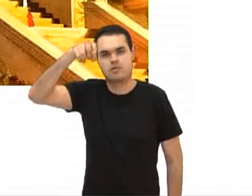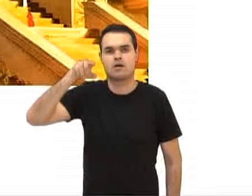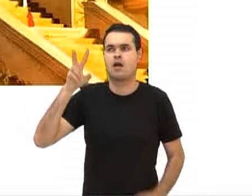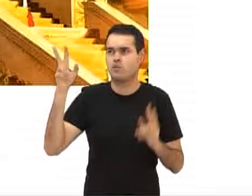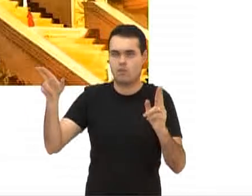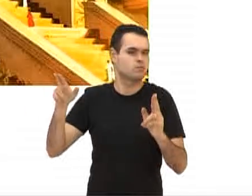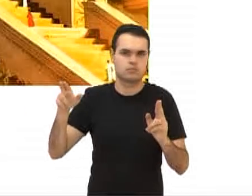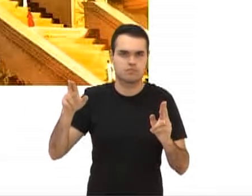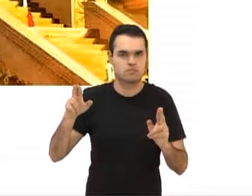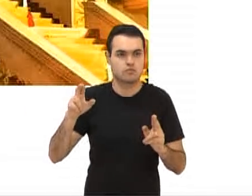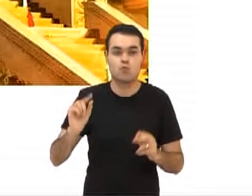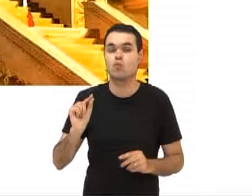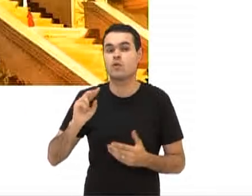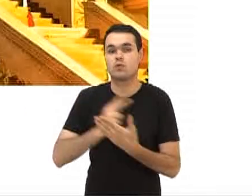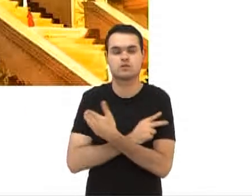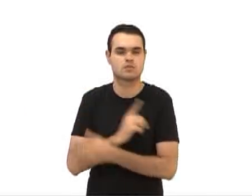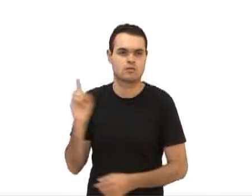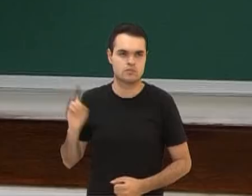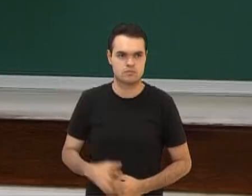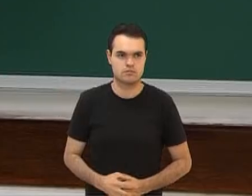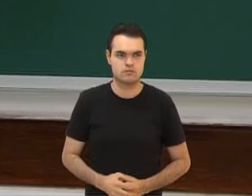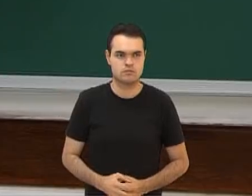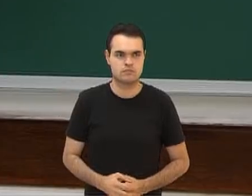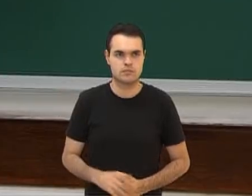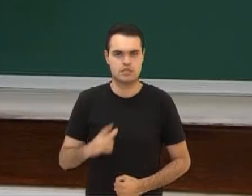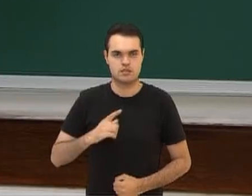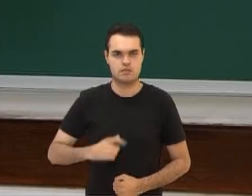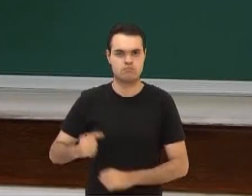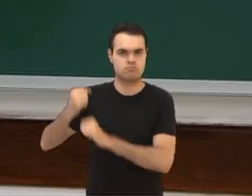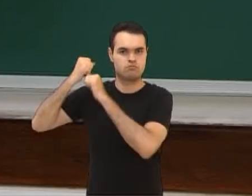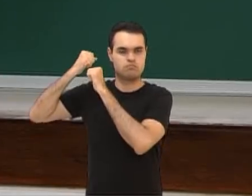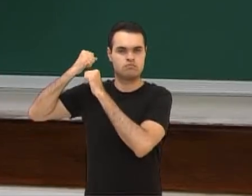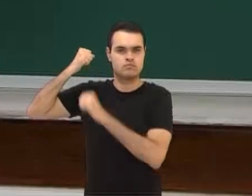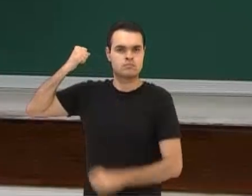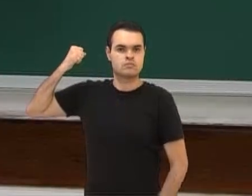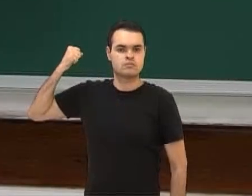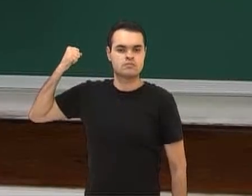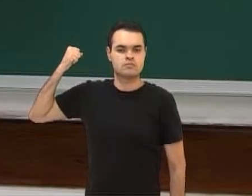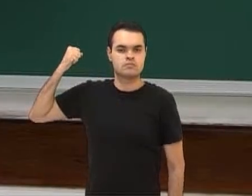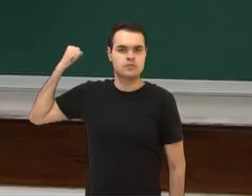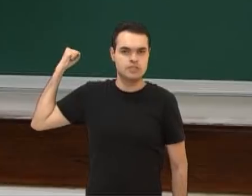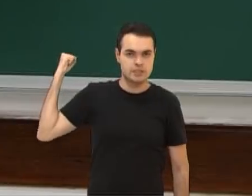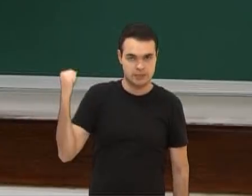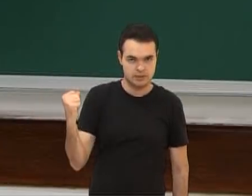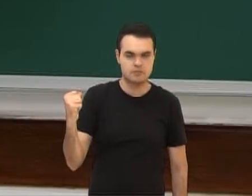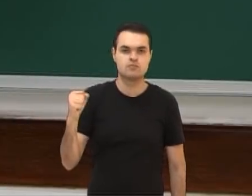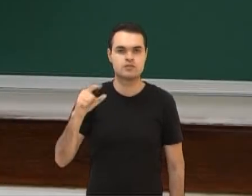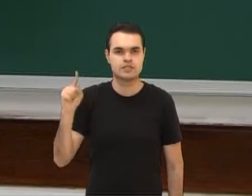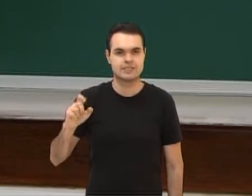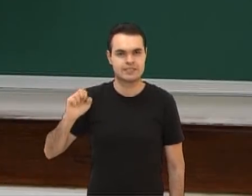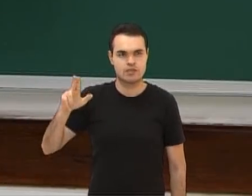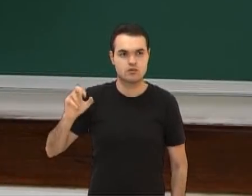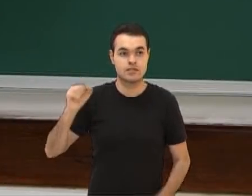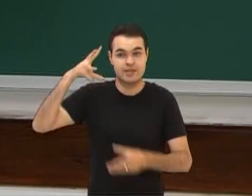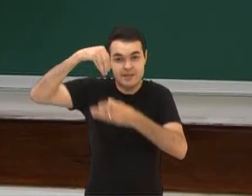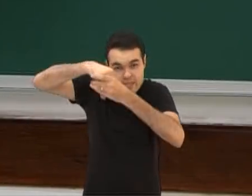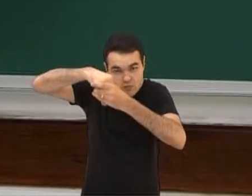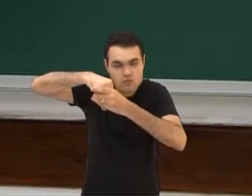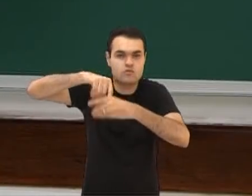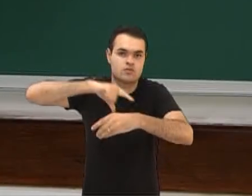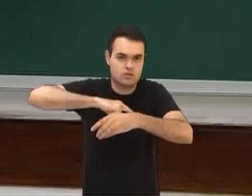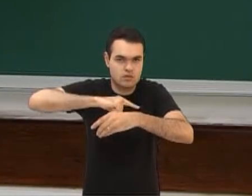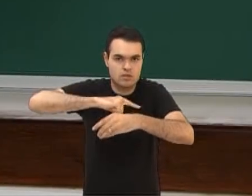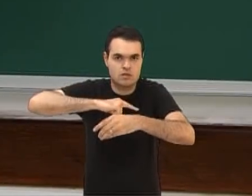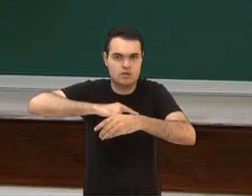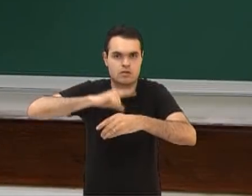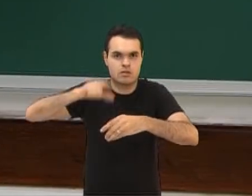é igual, não é. O que acontecia? Tá vendo aqui o Zeus? Cada templo desse, aqui ficava Artemis aqui dentro desse templo. E